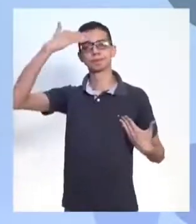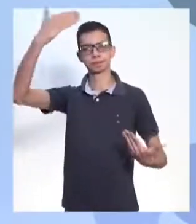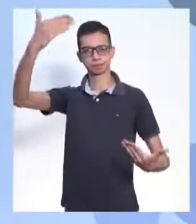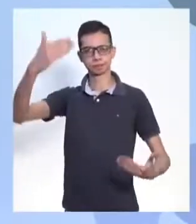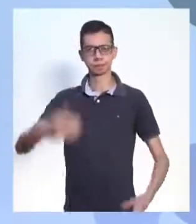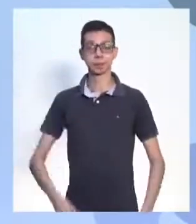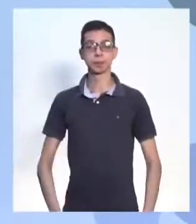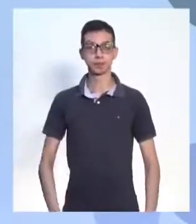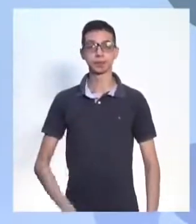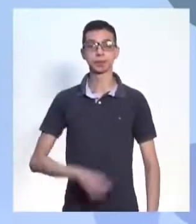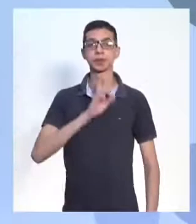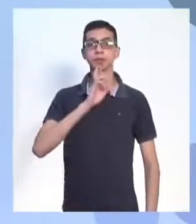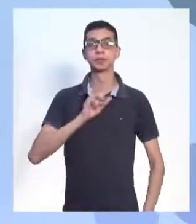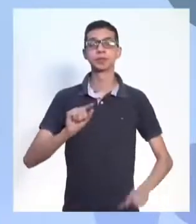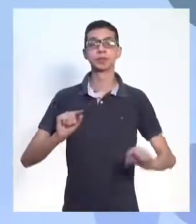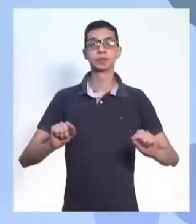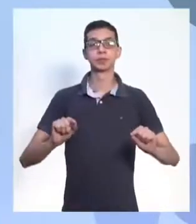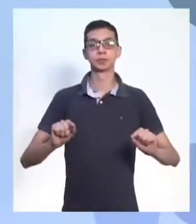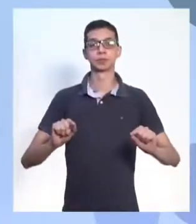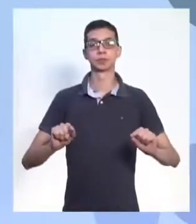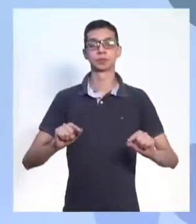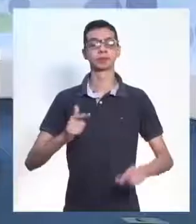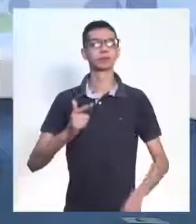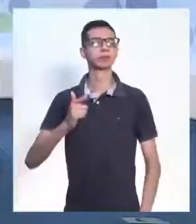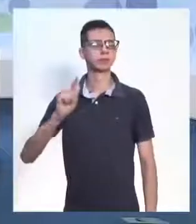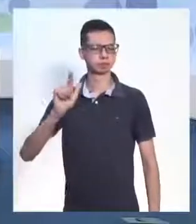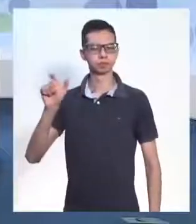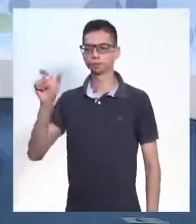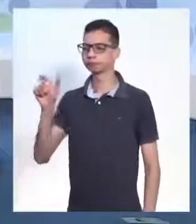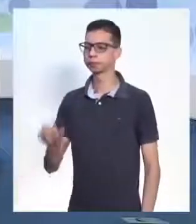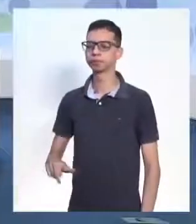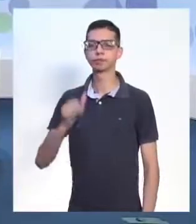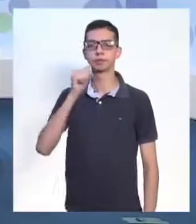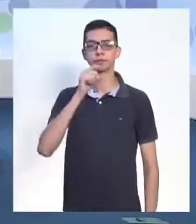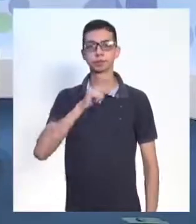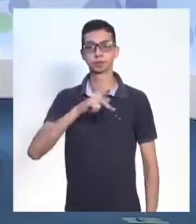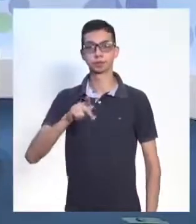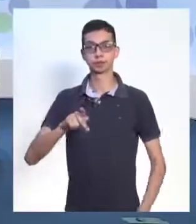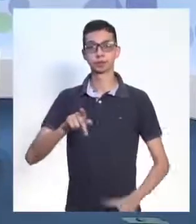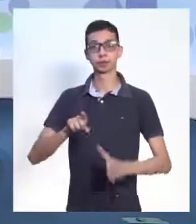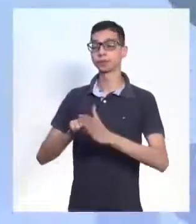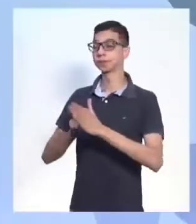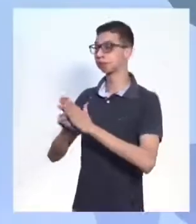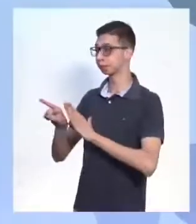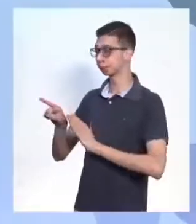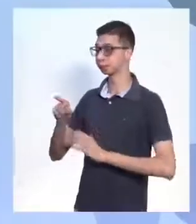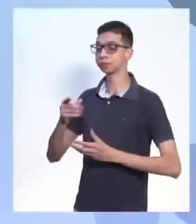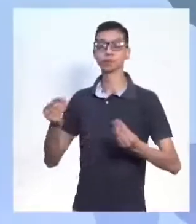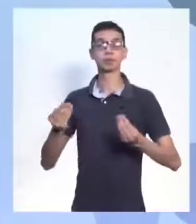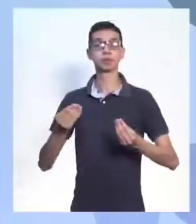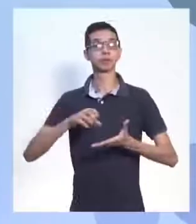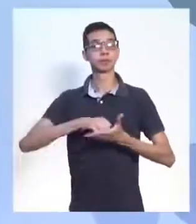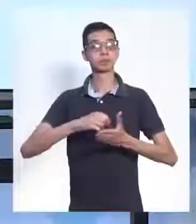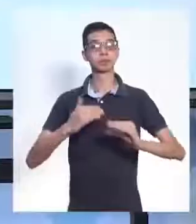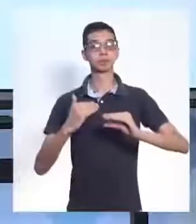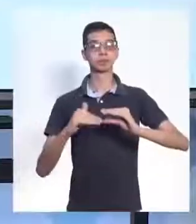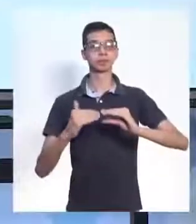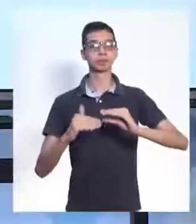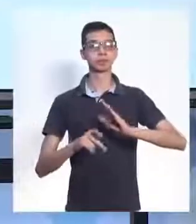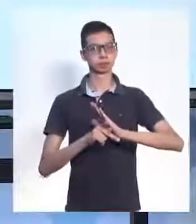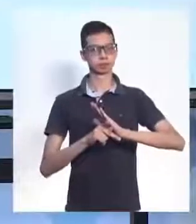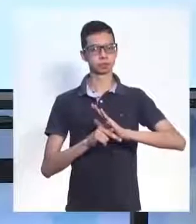respostas, Jonas. Outra questão. A professora perguntou, Jonas, se para fazer a inscrição o e-mail tem que ser institucional. Não